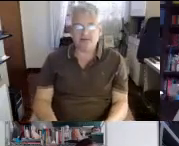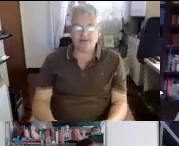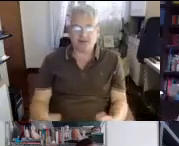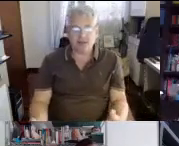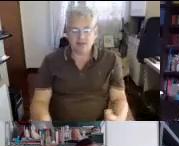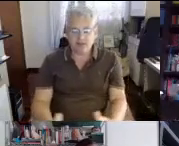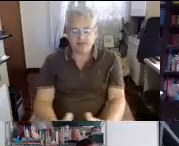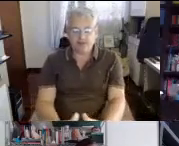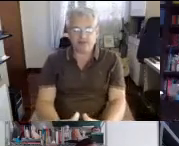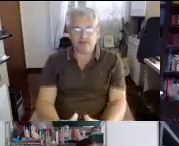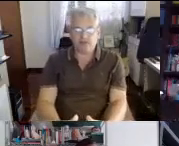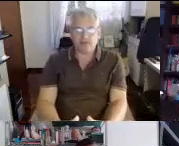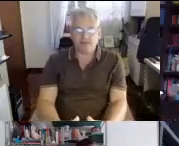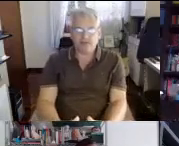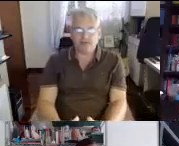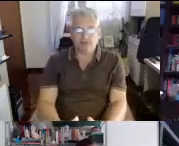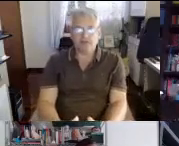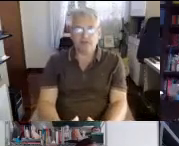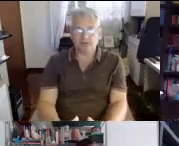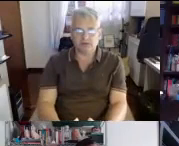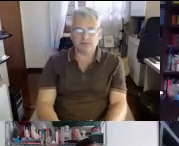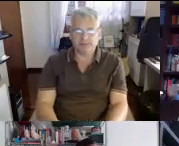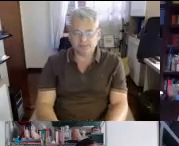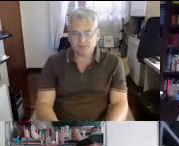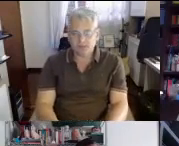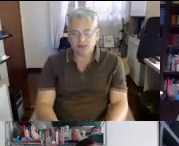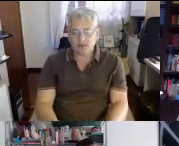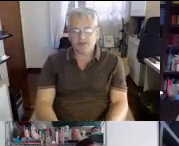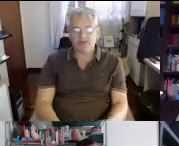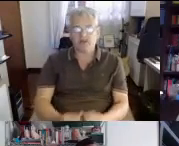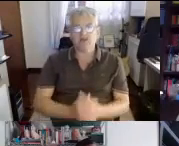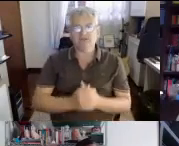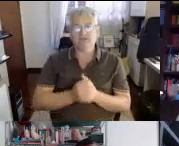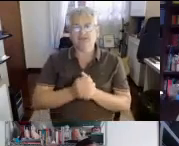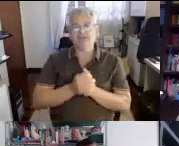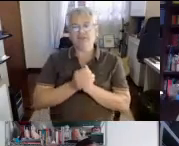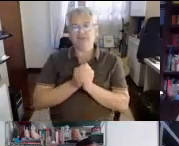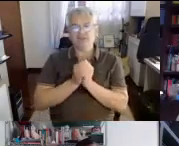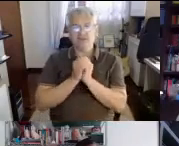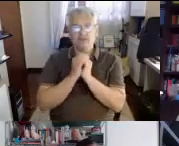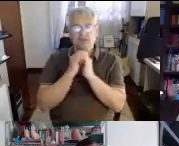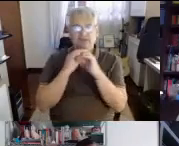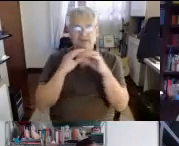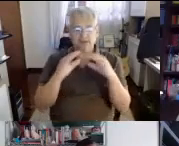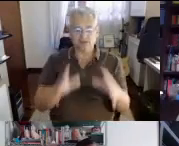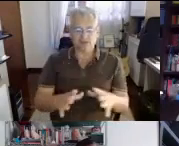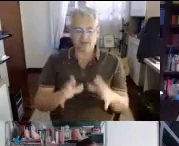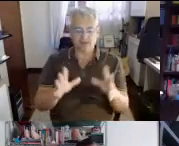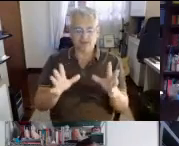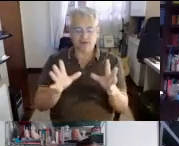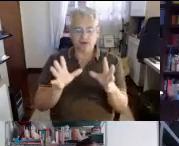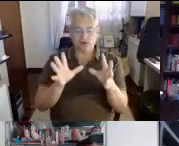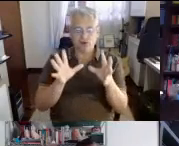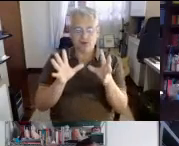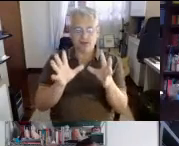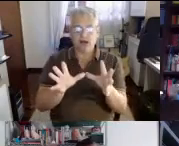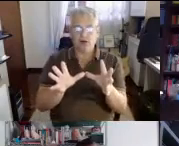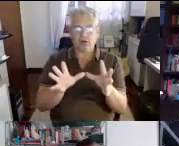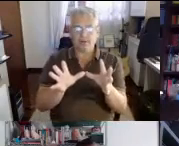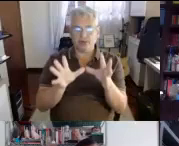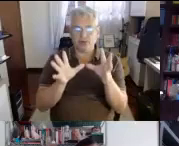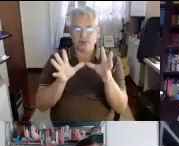você tem uma informação do edifício liso, você conseguir fazer uma simulação numa escala maior do